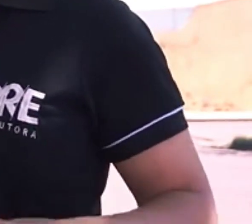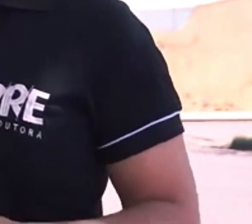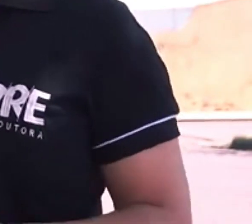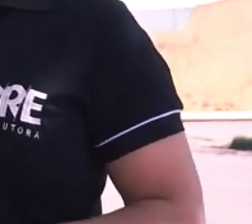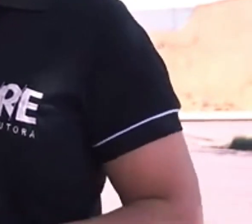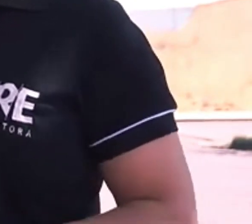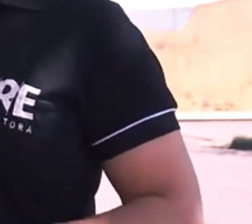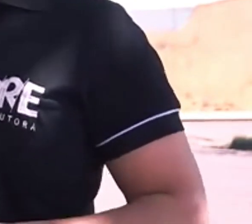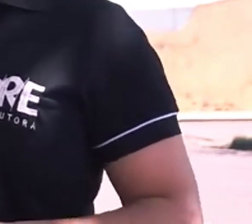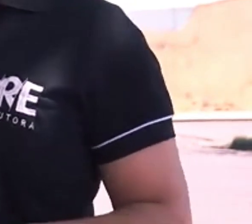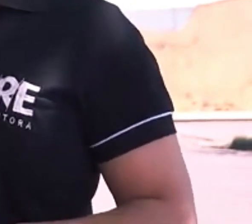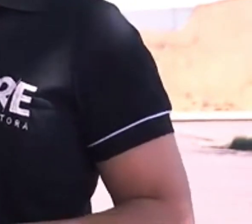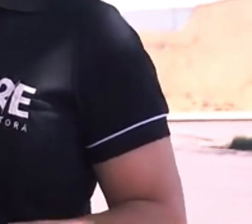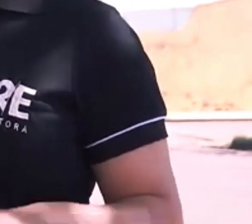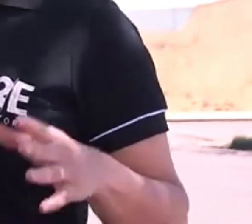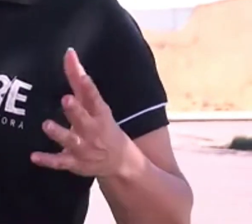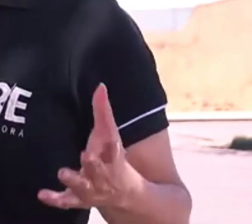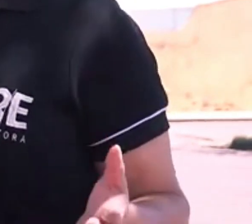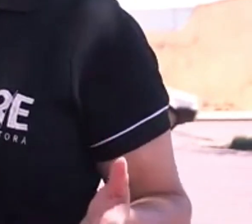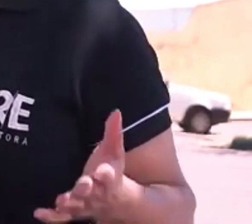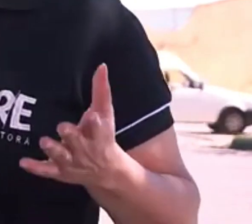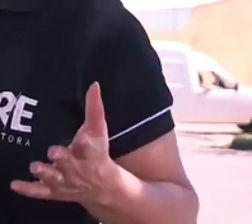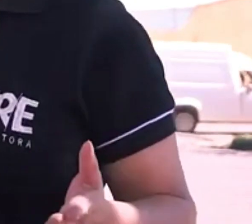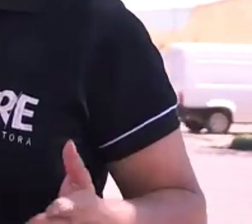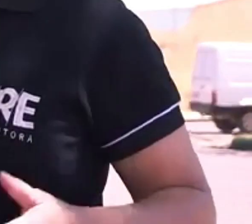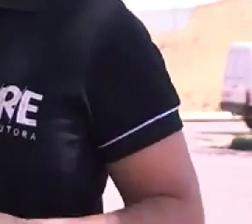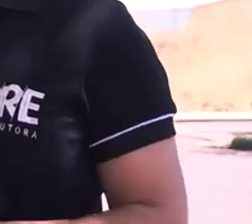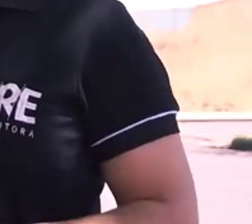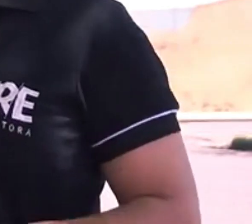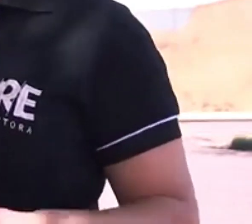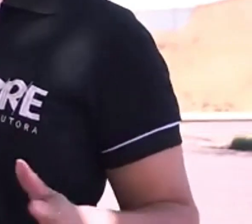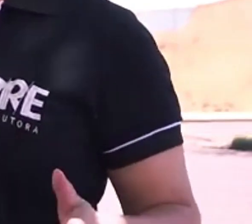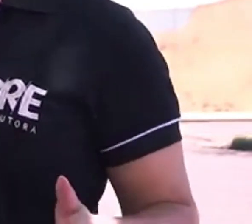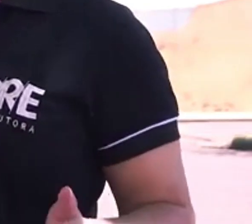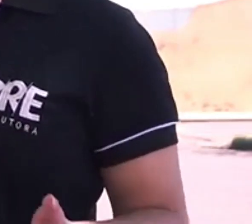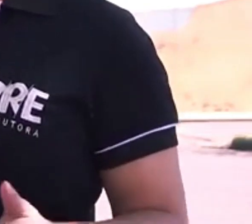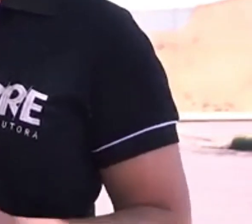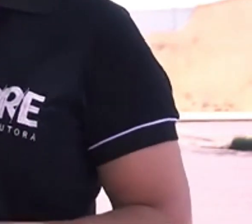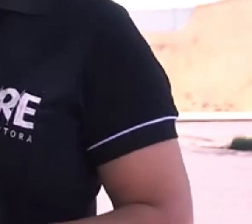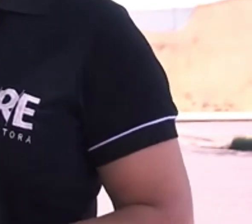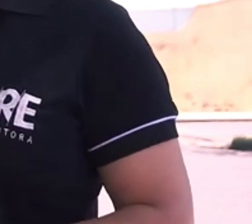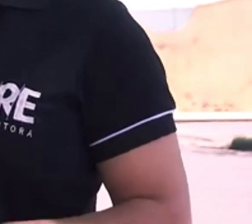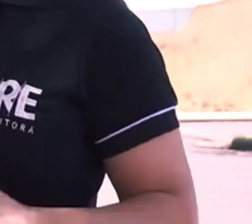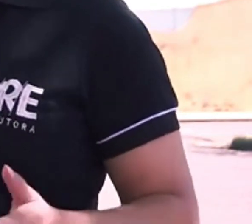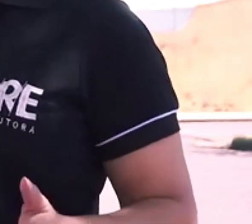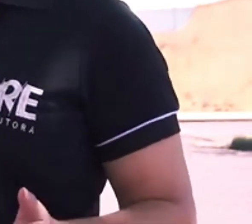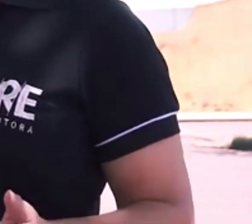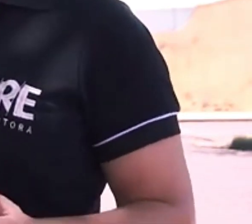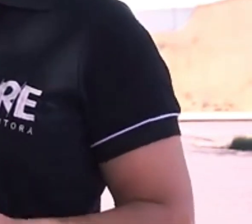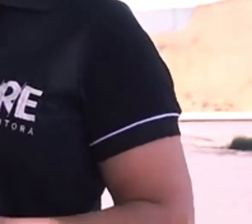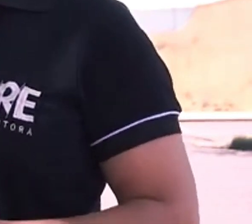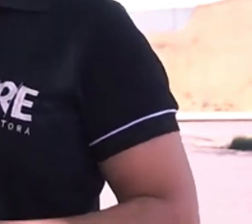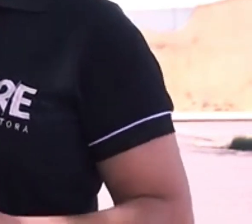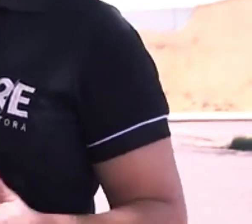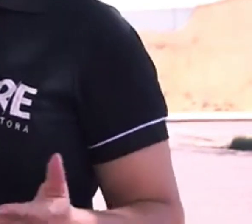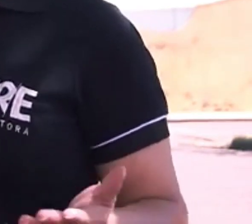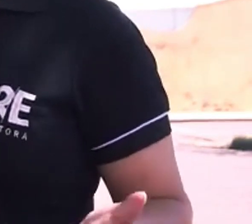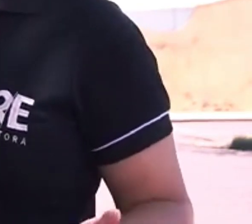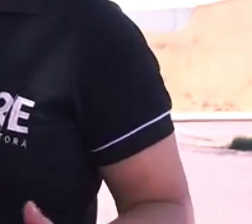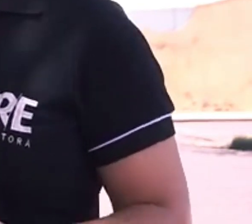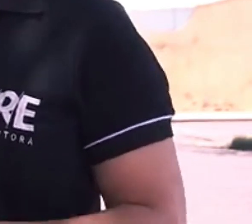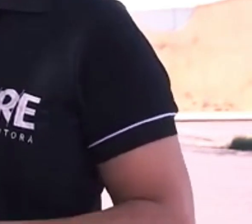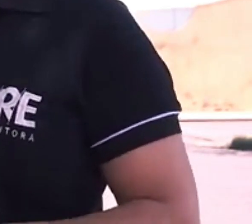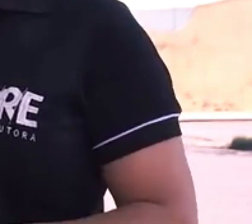sem acompanhamento de um profissional. Acima dos 30 anos ou com algum desses fatores, deve-se passar por